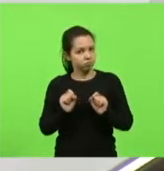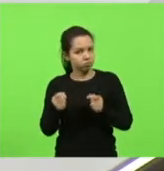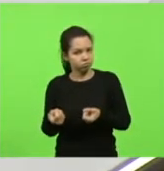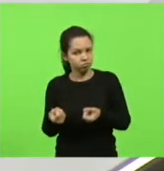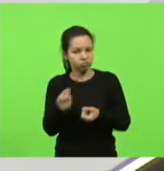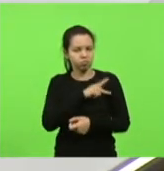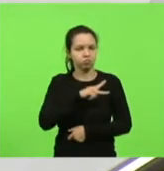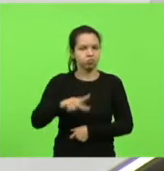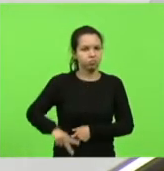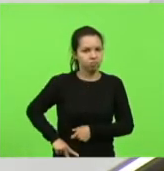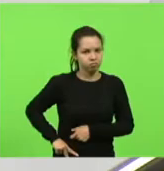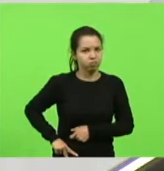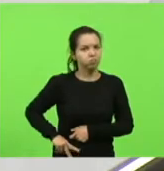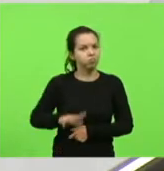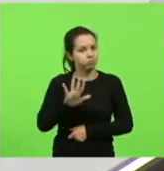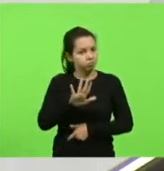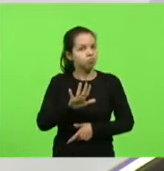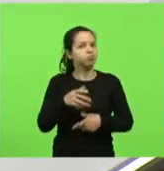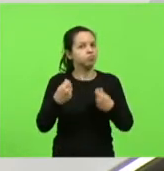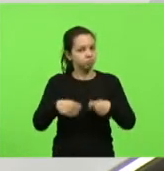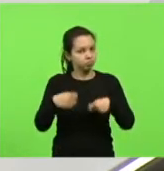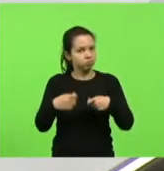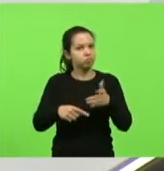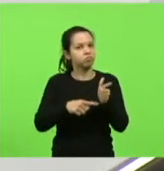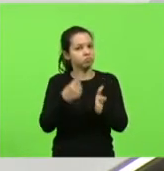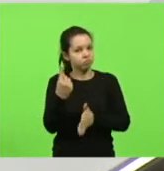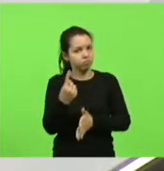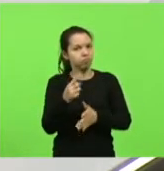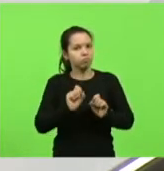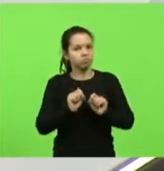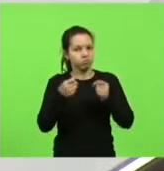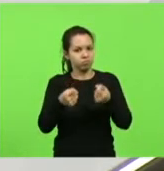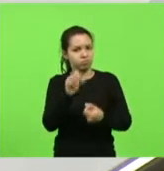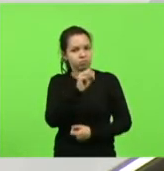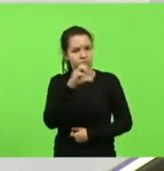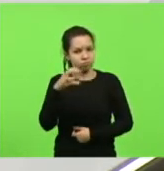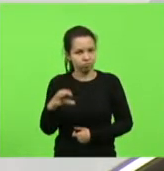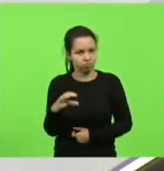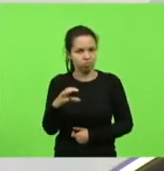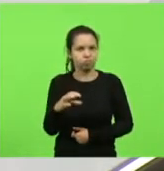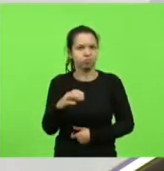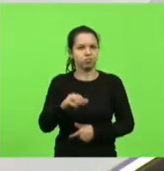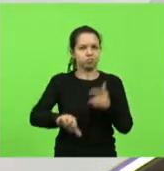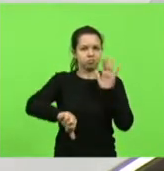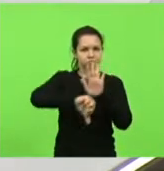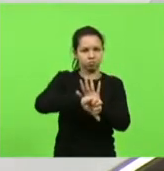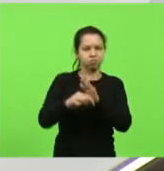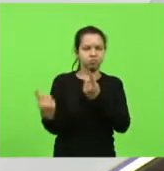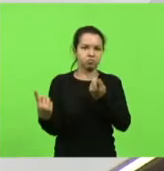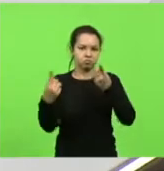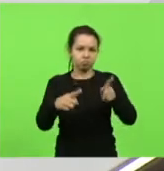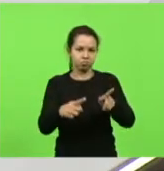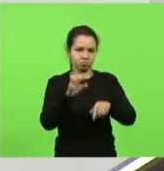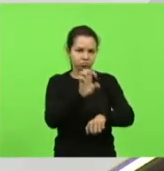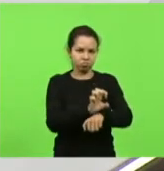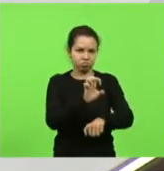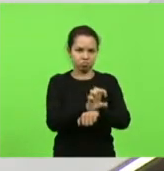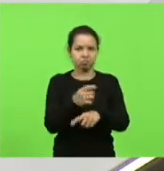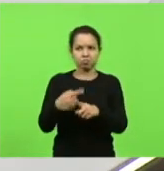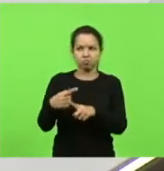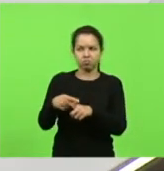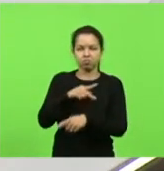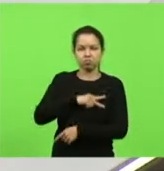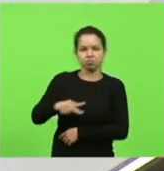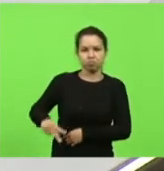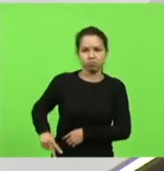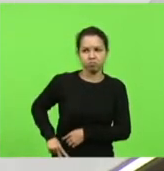nós temos que defender Santa Catarina. Eu não vou deixar apontar os crimes contra o Estado só porque é o presidente A ou B.